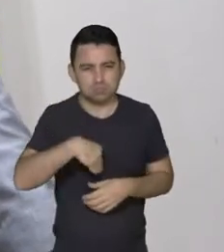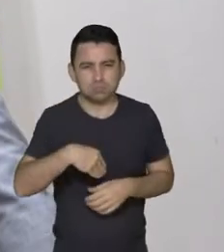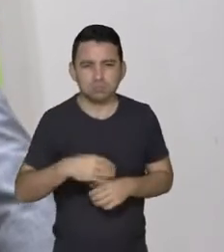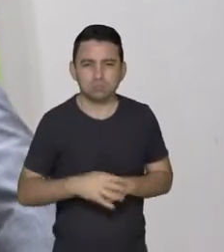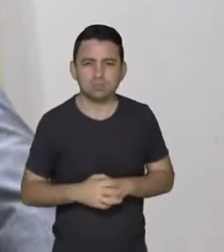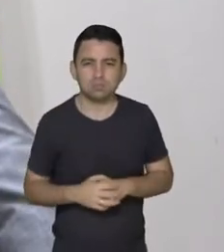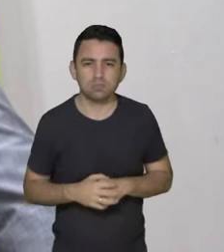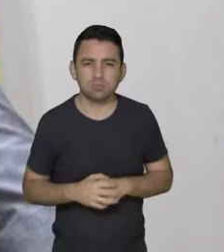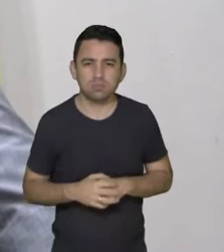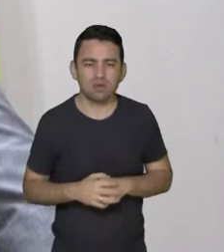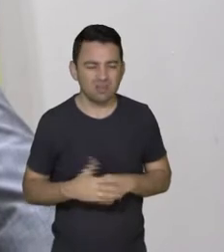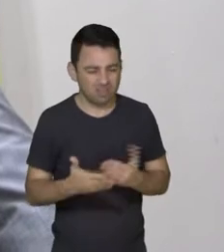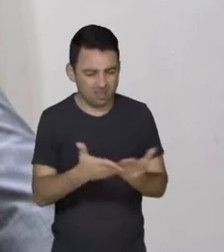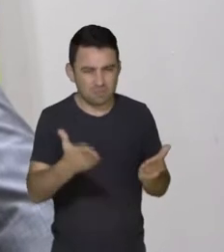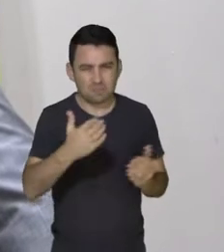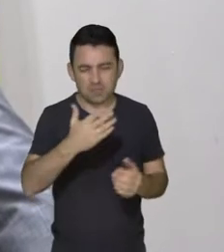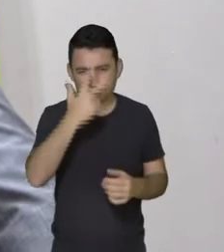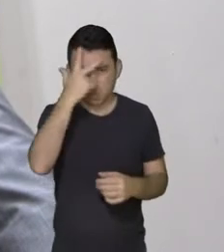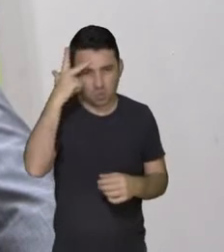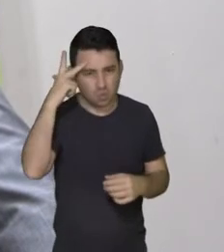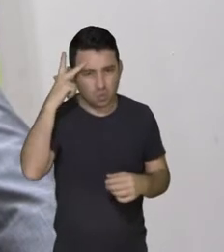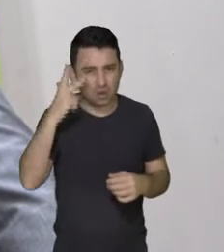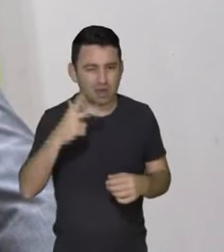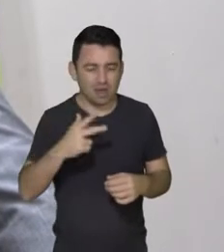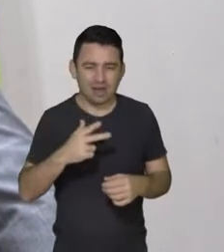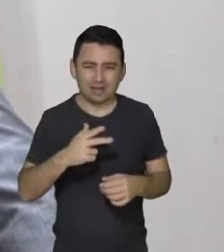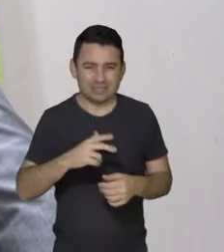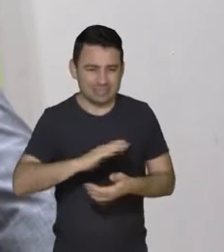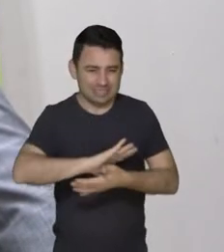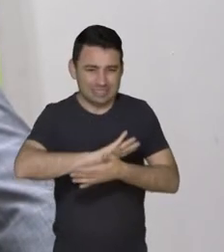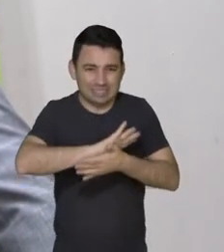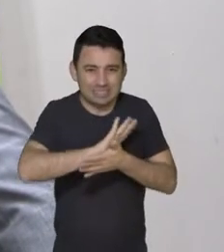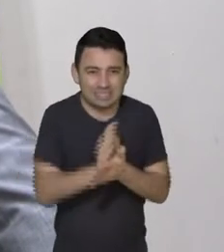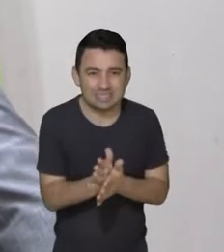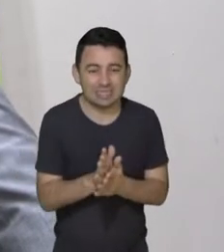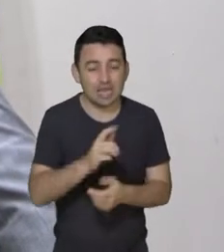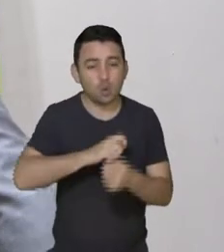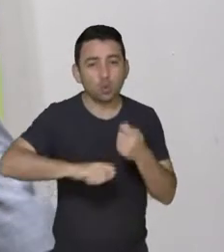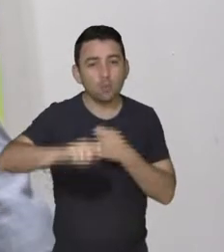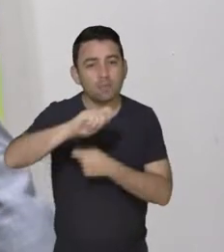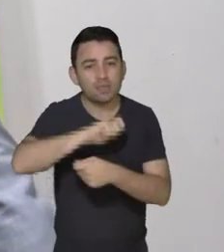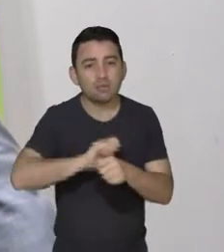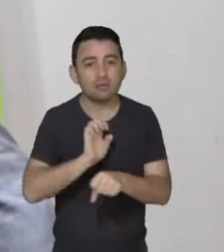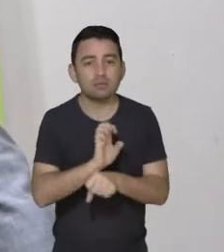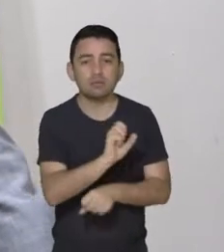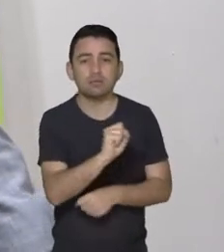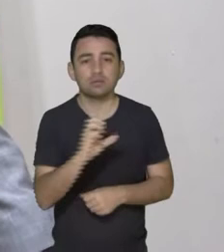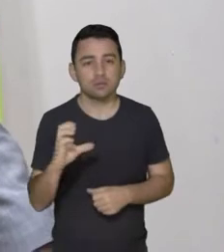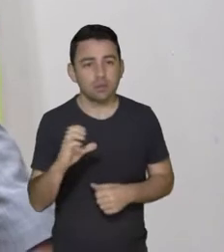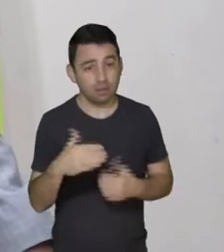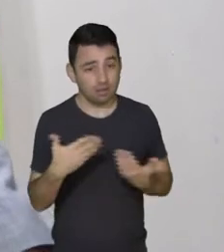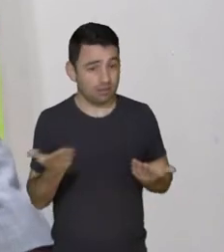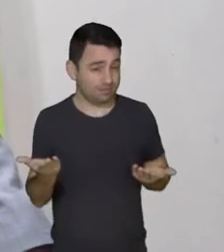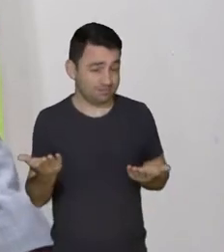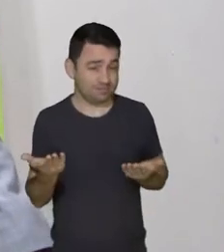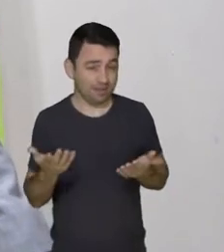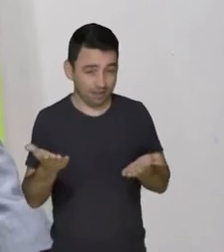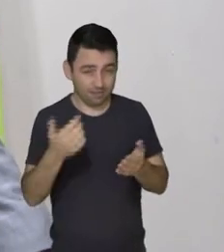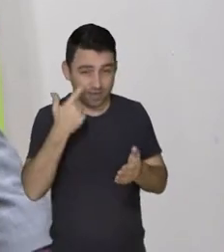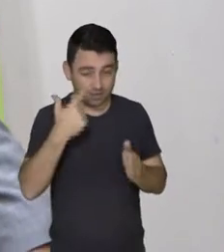pessoas que ferem a economia do Estado propositalmente Então tá aí a receita para quem fazer uma boa